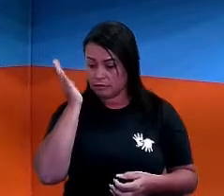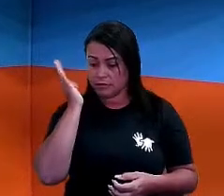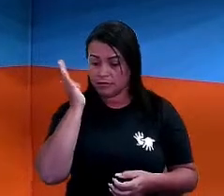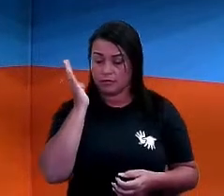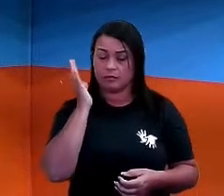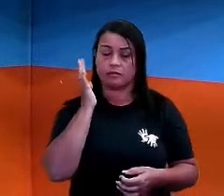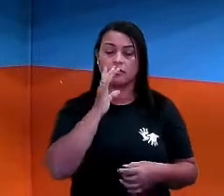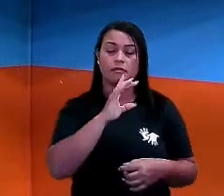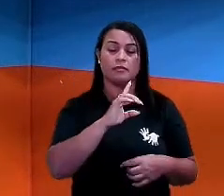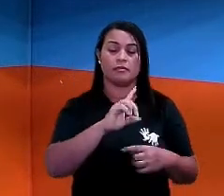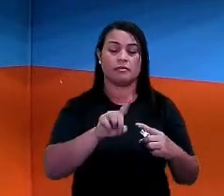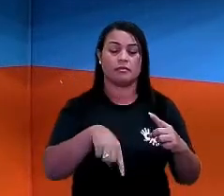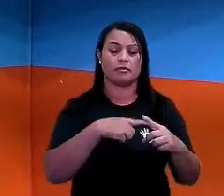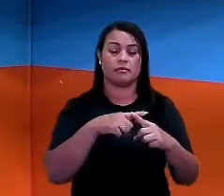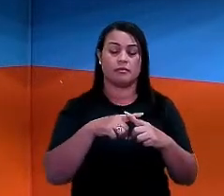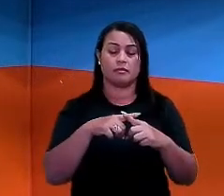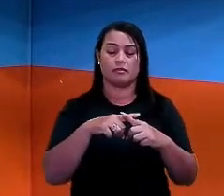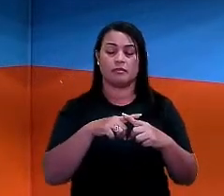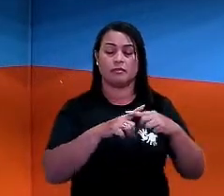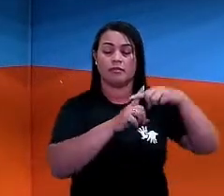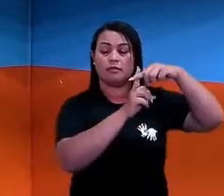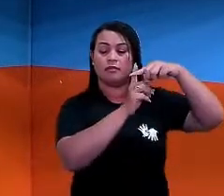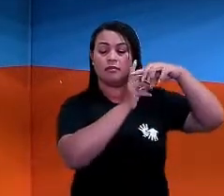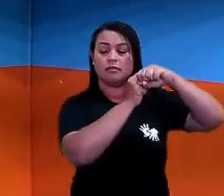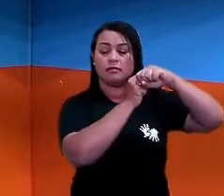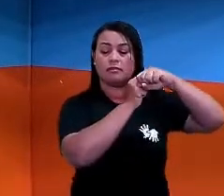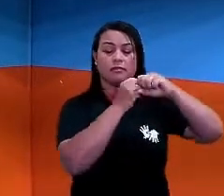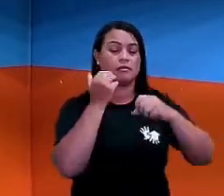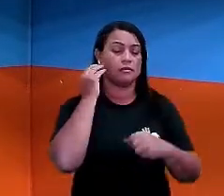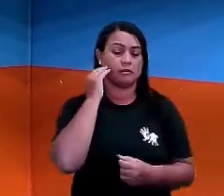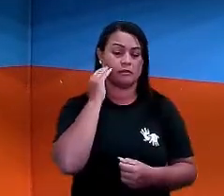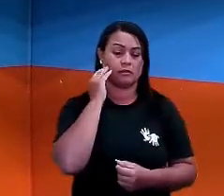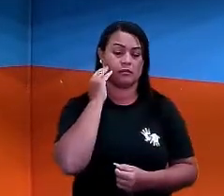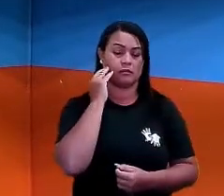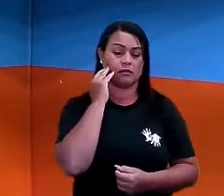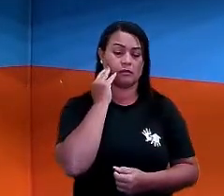Multiplica embaixo, soma em cima. Tá certo?